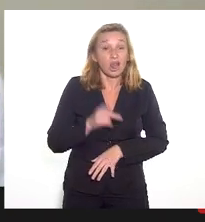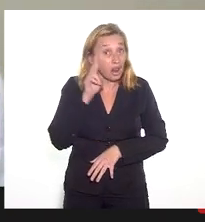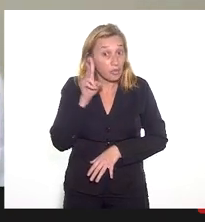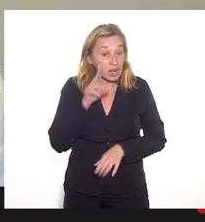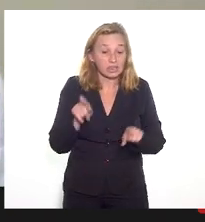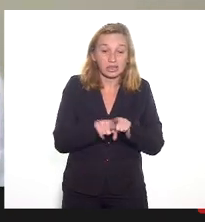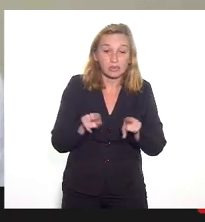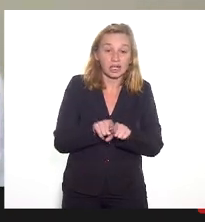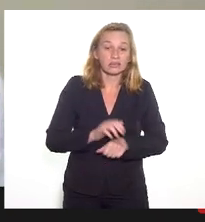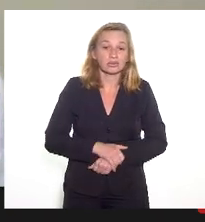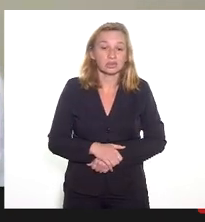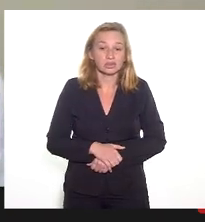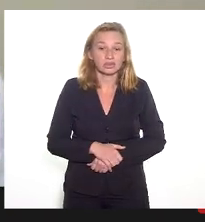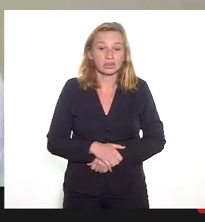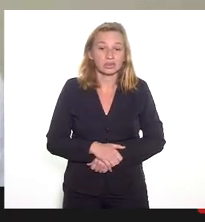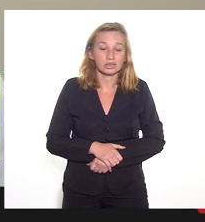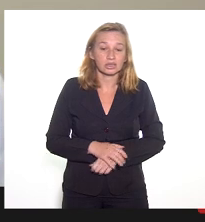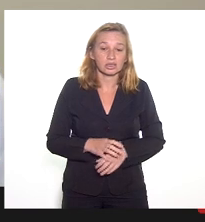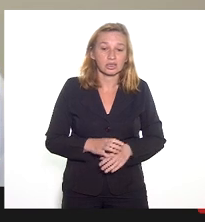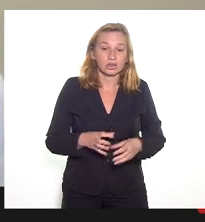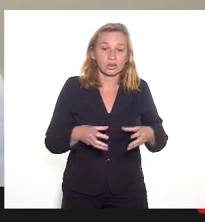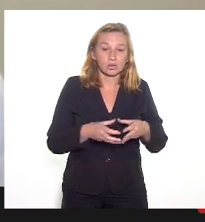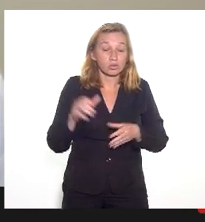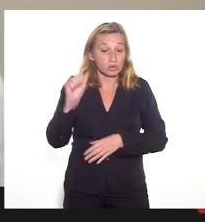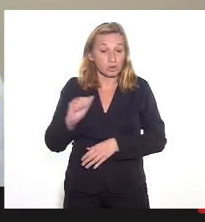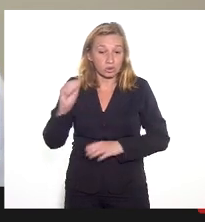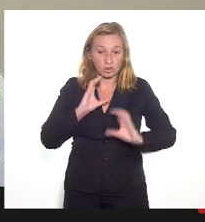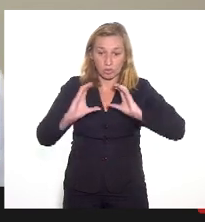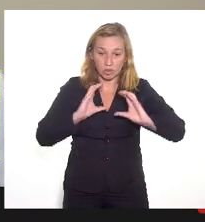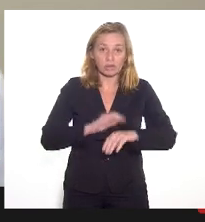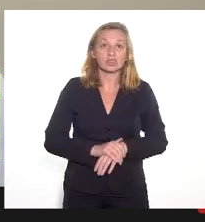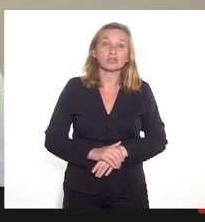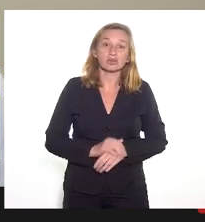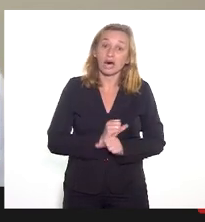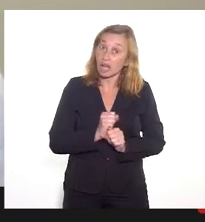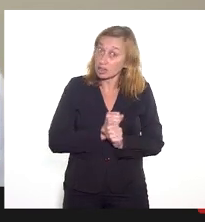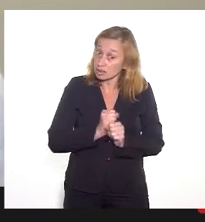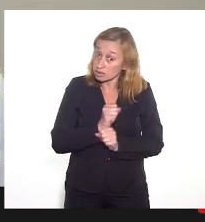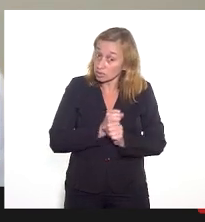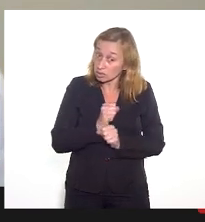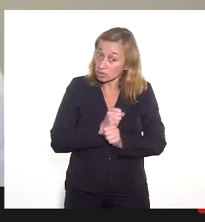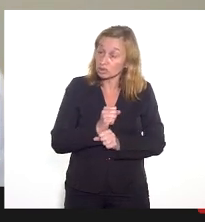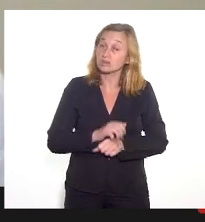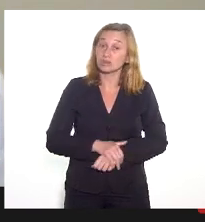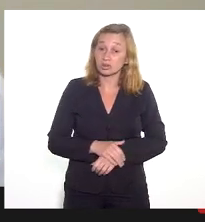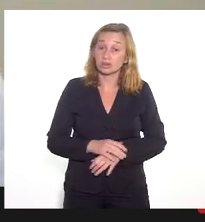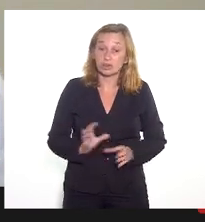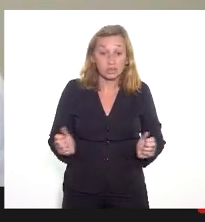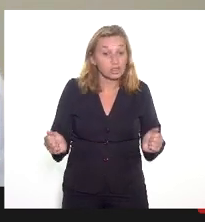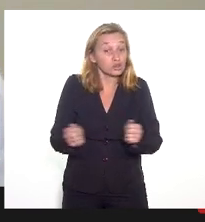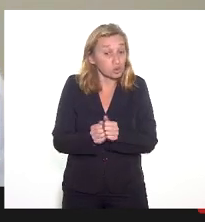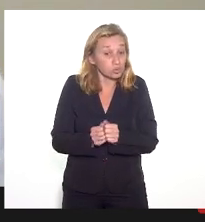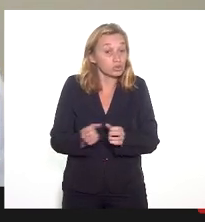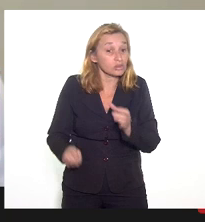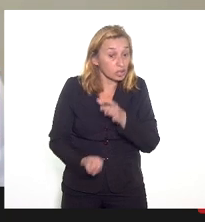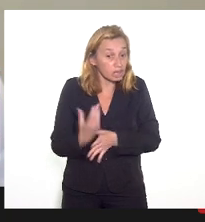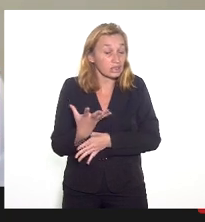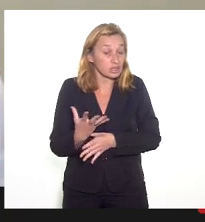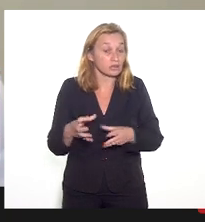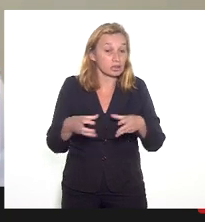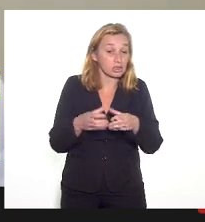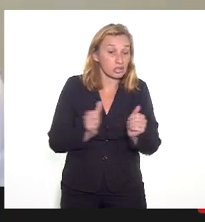também e agradecer a equipe da nossa assessoria de comunicação, que há muito tempo está implicada e envolvida na construção dessa frente,